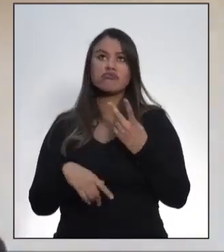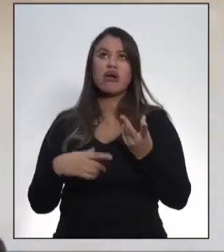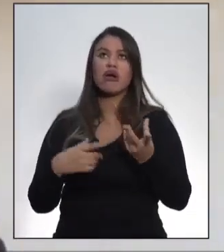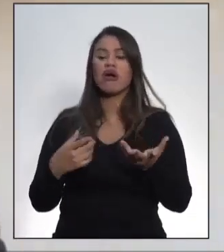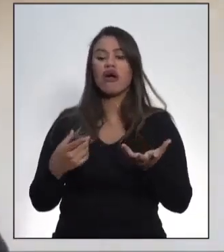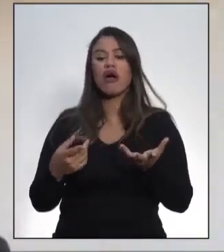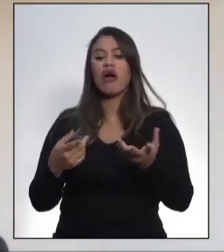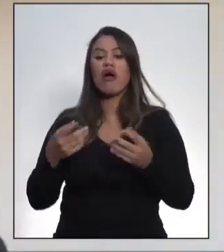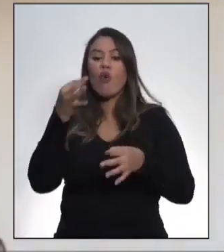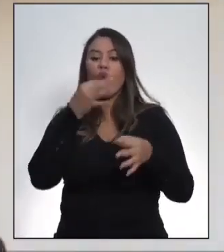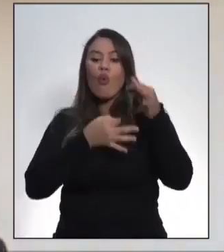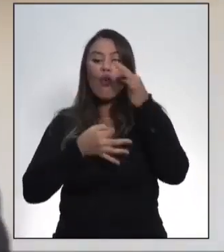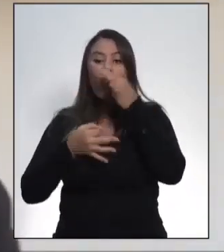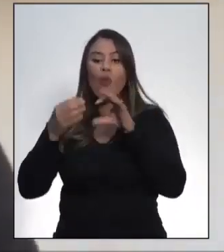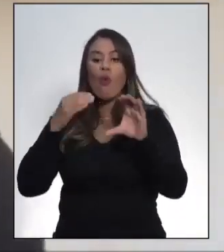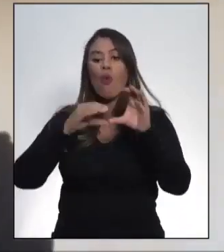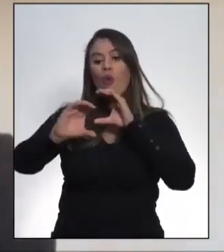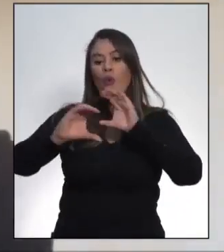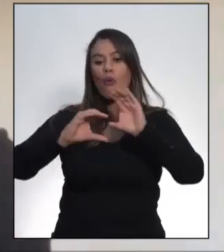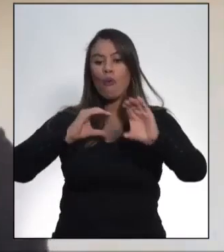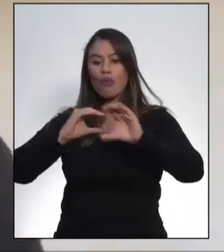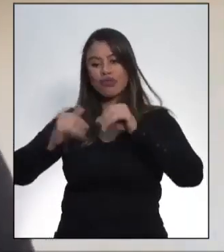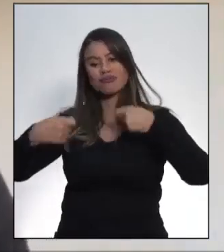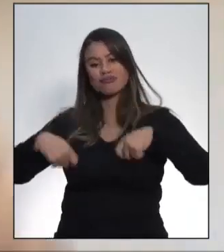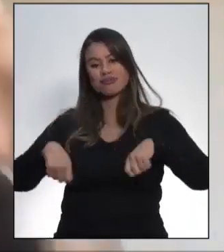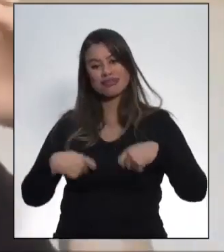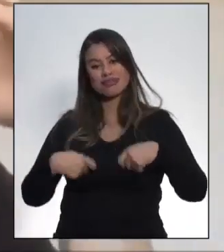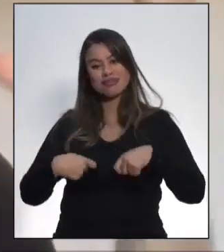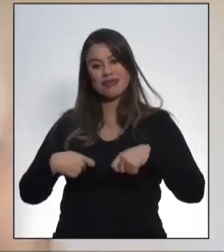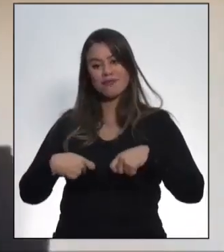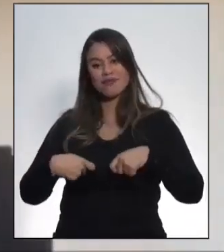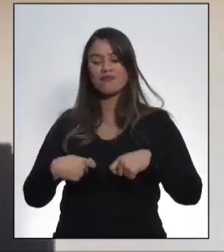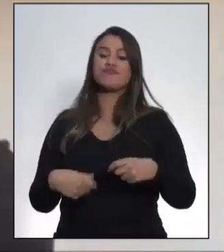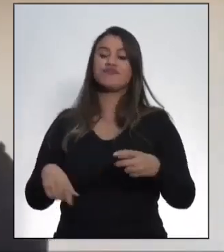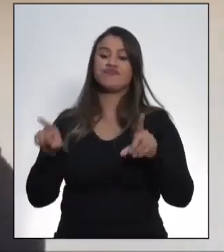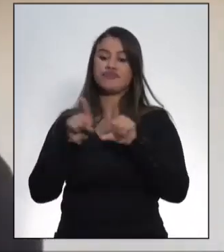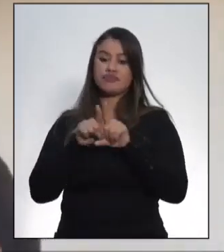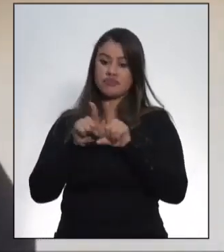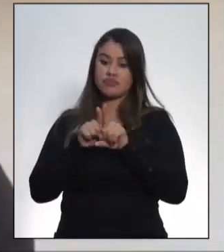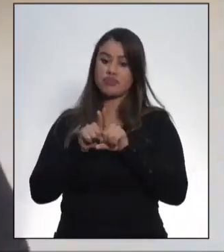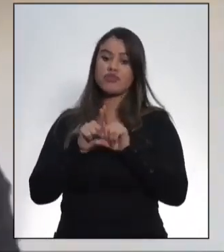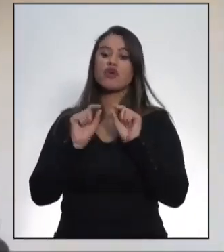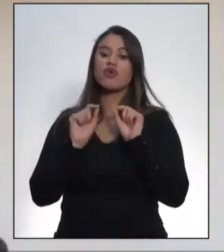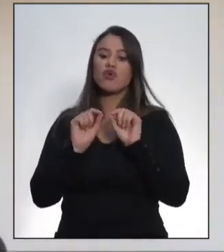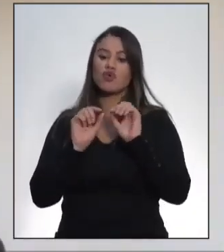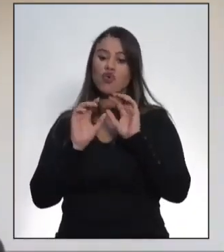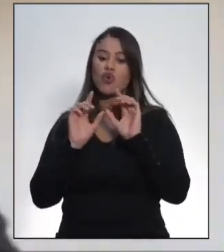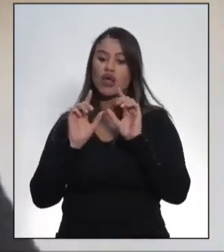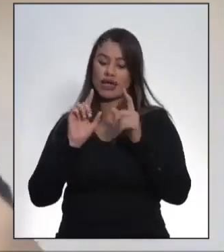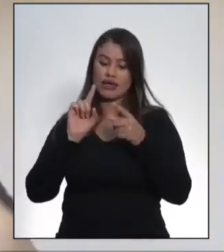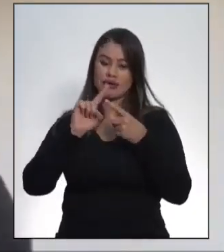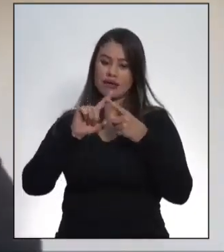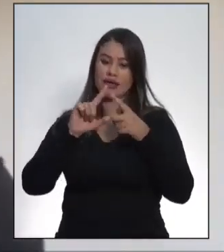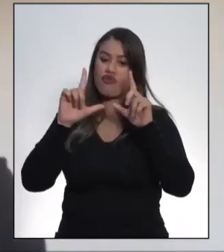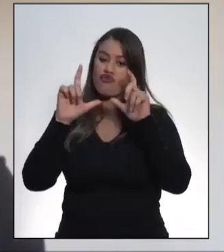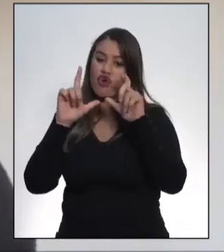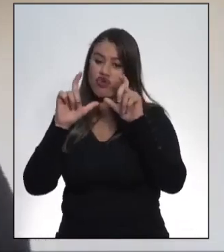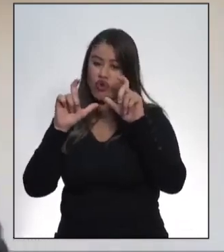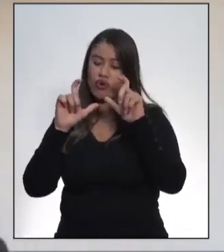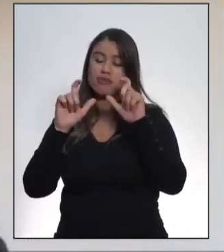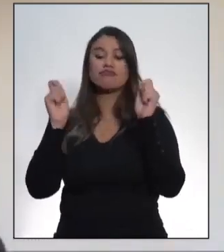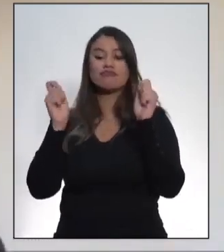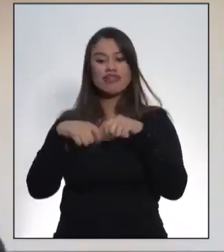escrevendo textos, mas tem o outro lado disso, que é a parte de imagens. Ser um jornalista, mas ser um